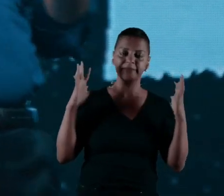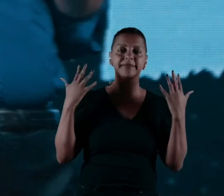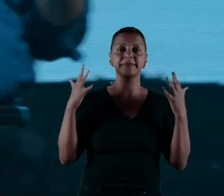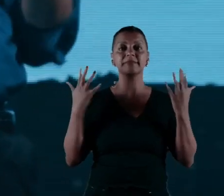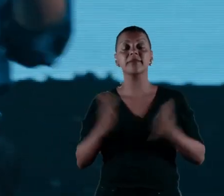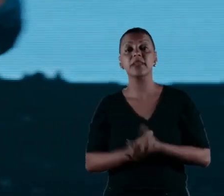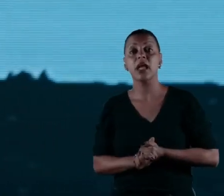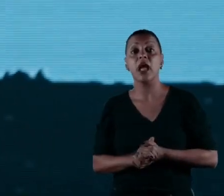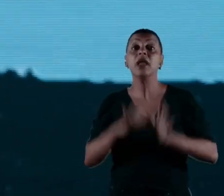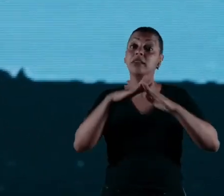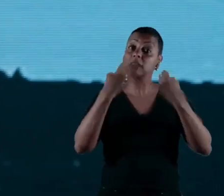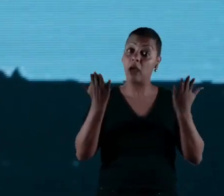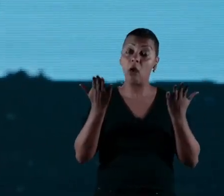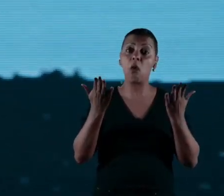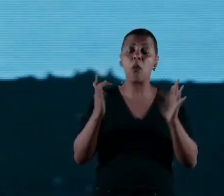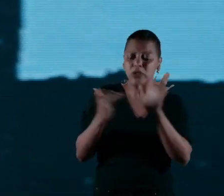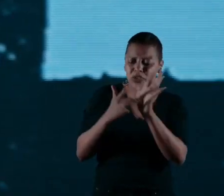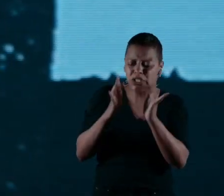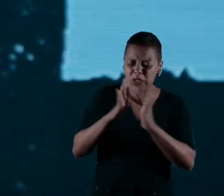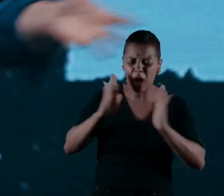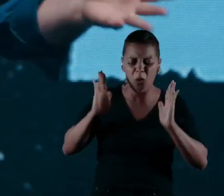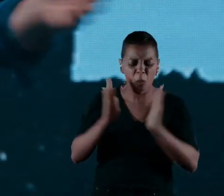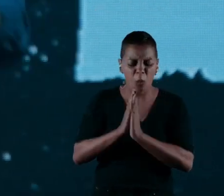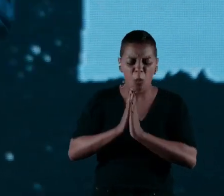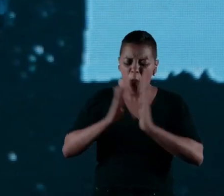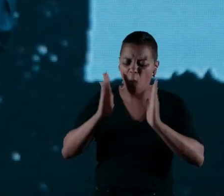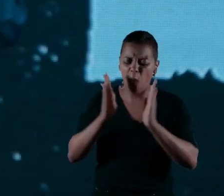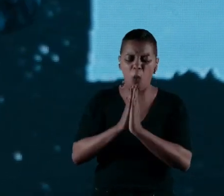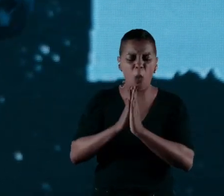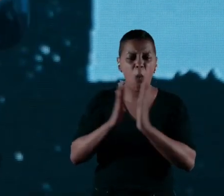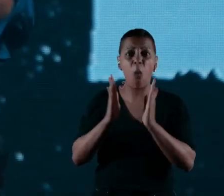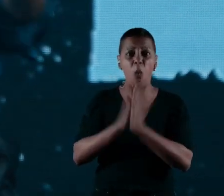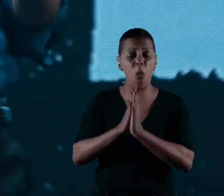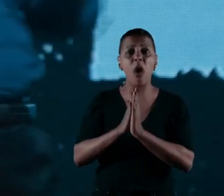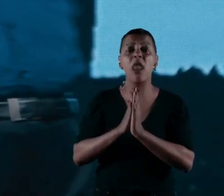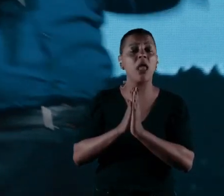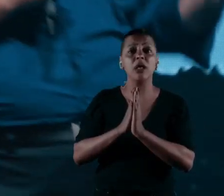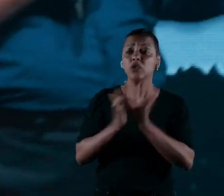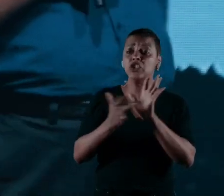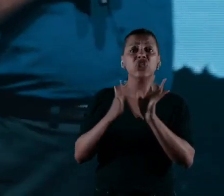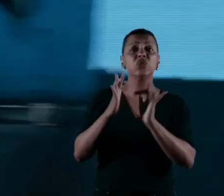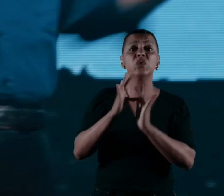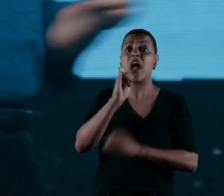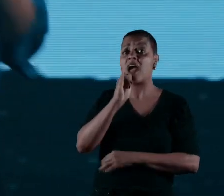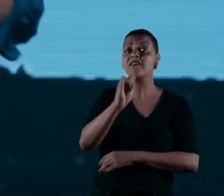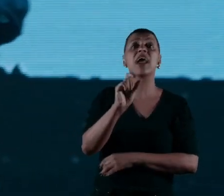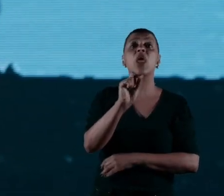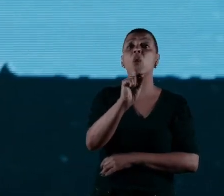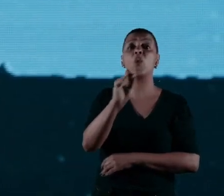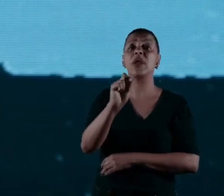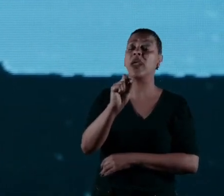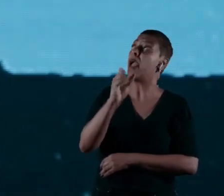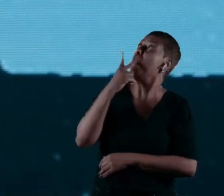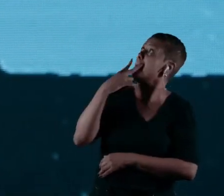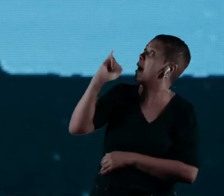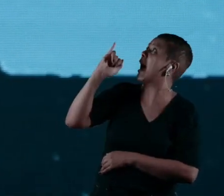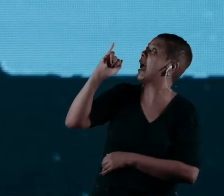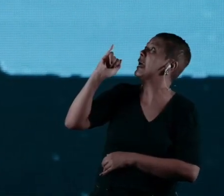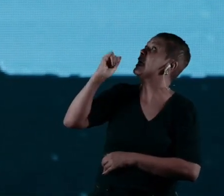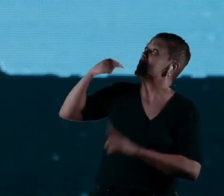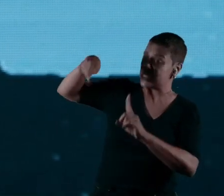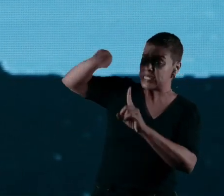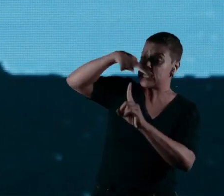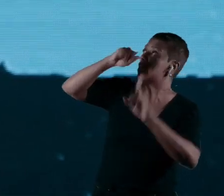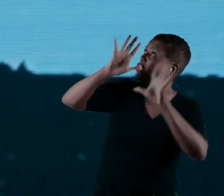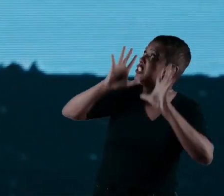Então, quando a palavra de Deus, Jesus está orando ao Pai, né? Essa é a oração sacerdotal, e quando ele está dizendo: santifica-os na verdade, ele